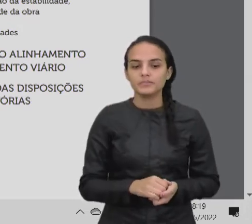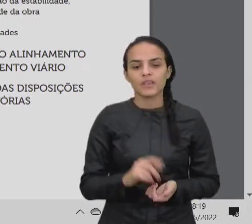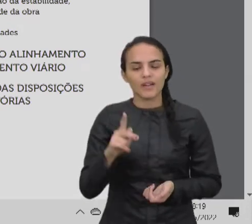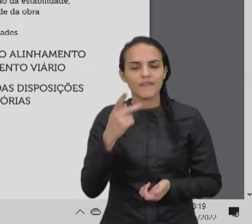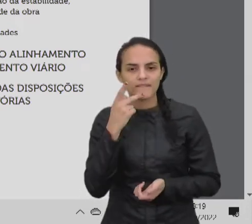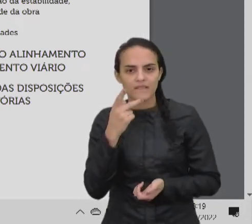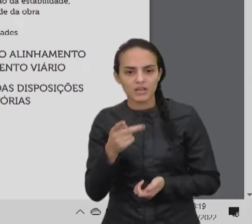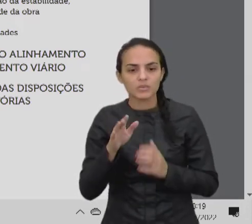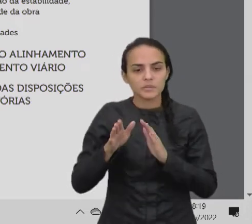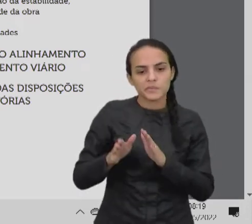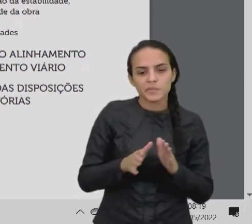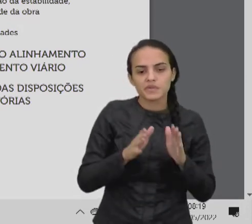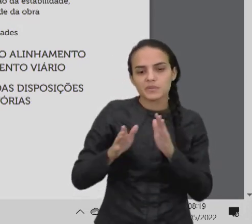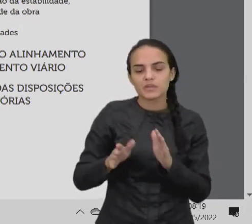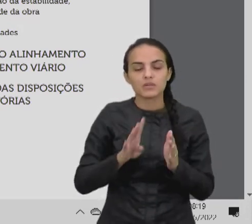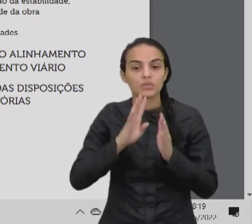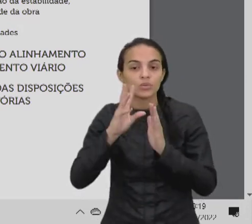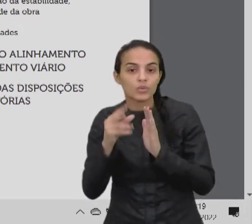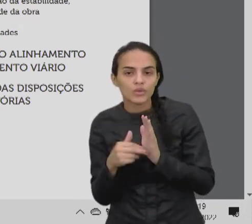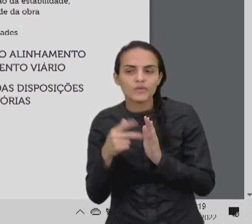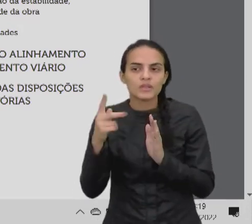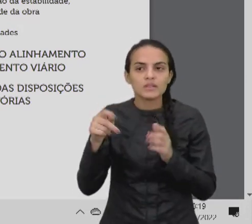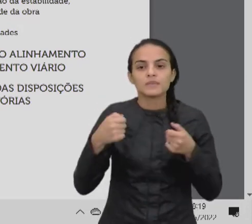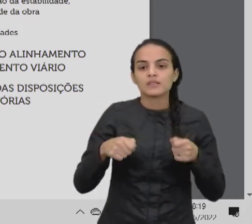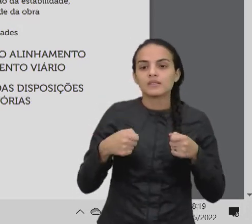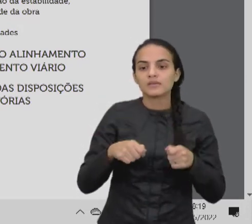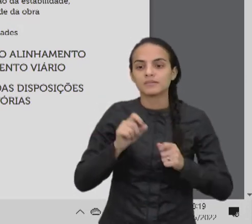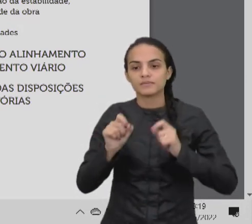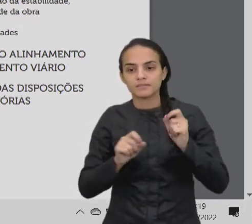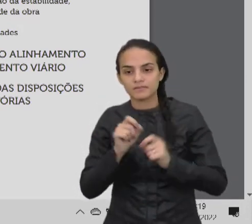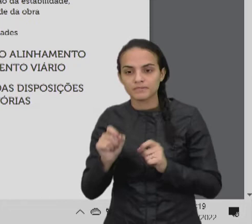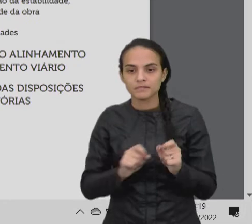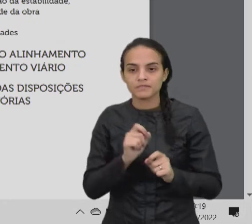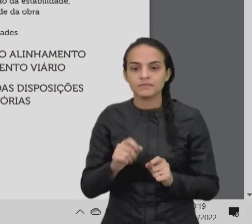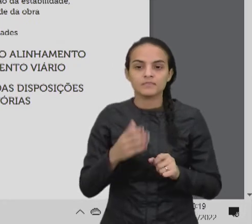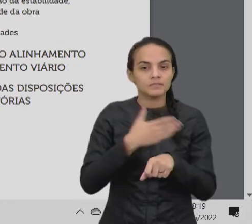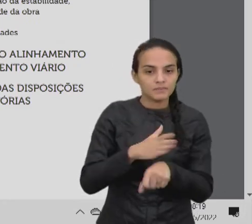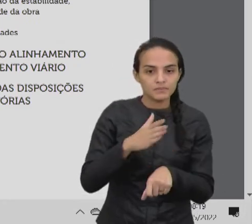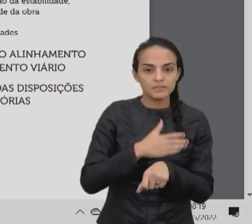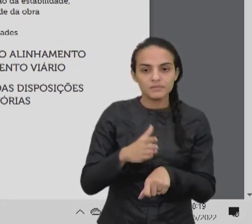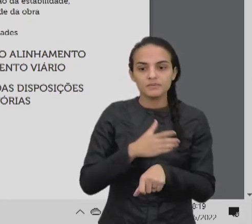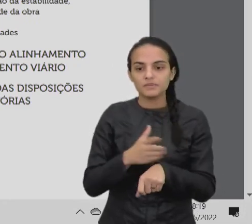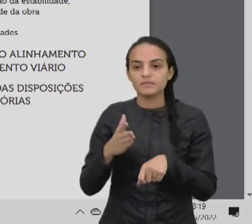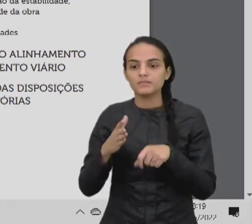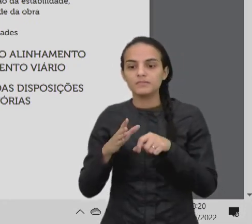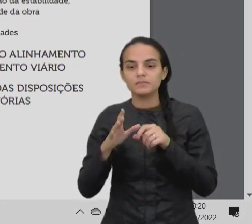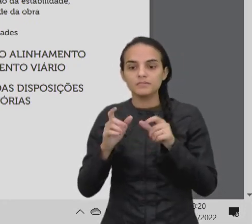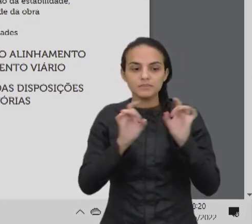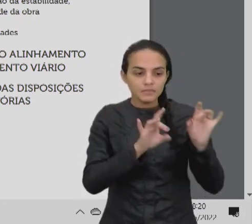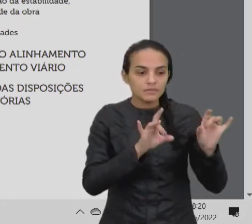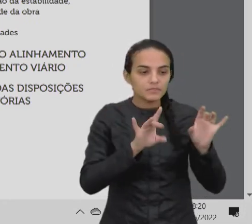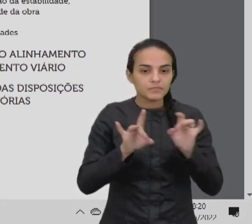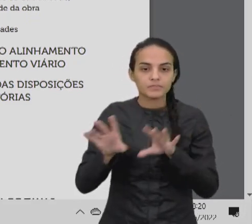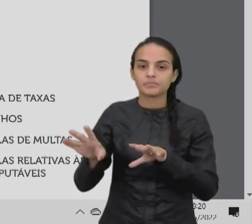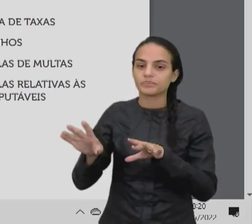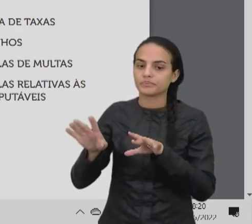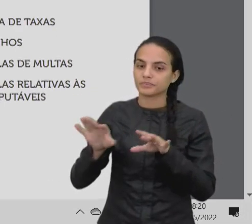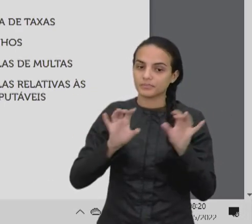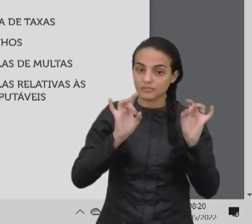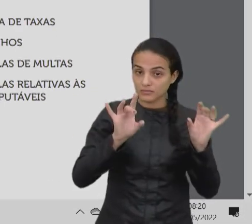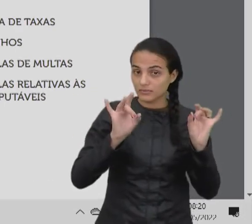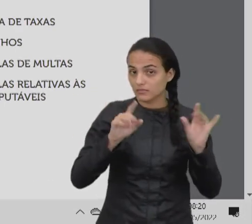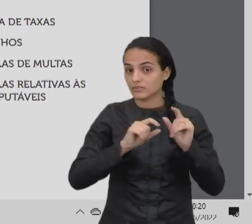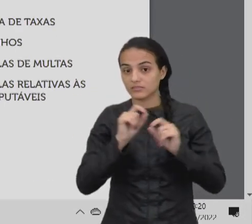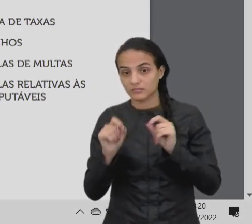coloca dos procedimentos gerais, o que se precisa fazer, das instâncias e prazos de despacho, dos procedimentos especiais,